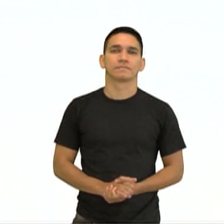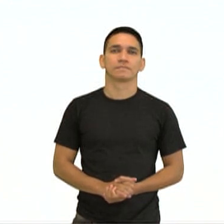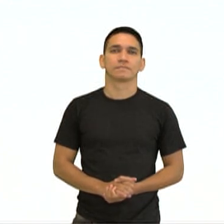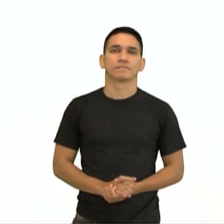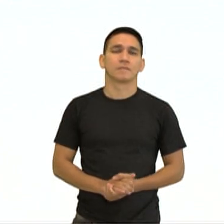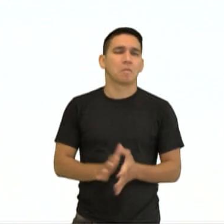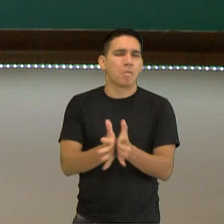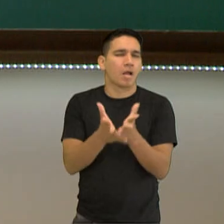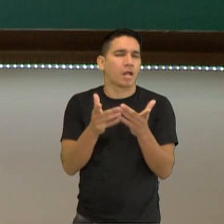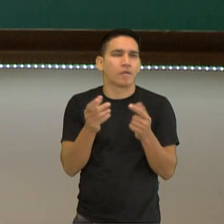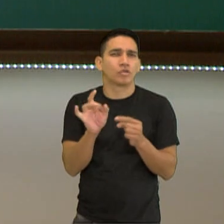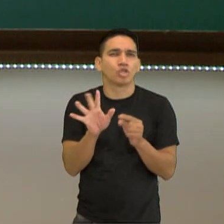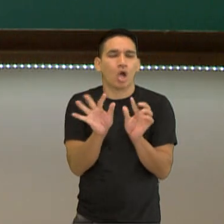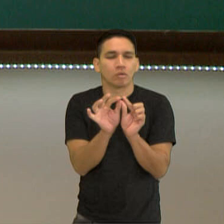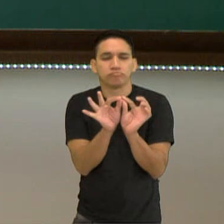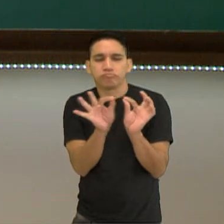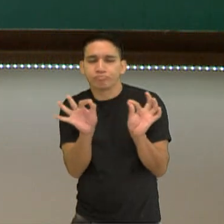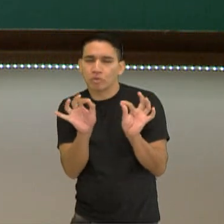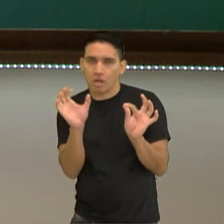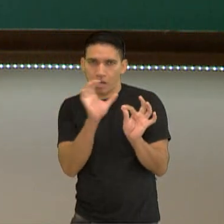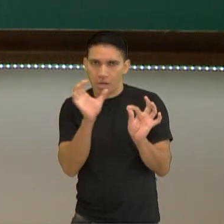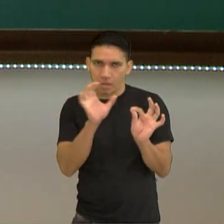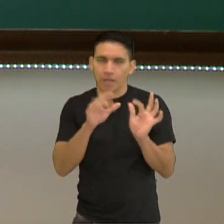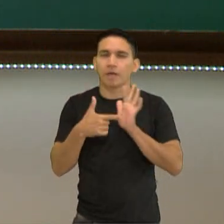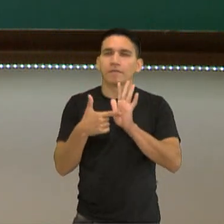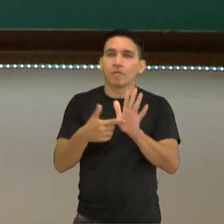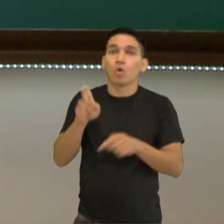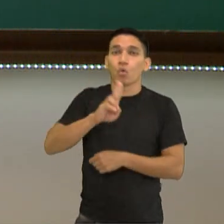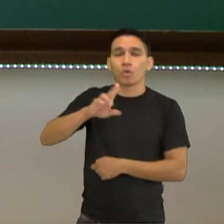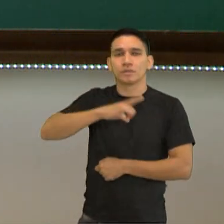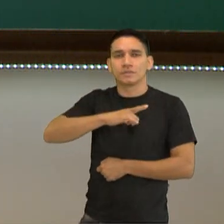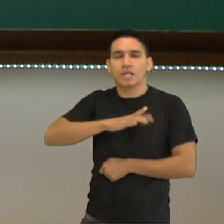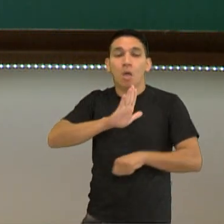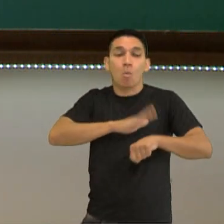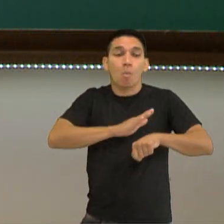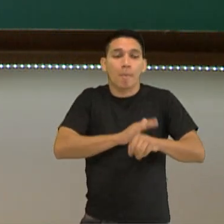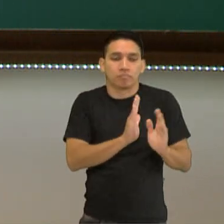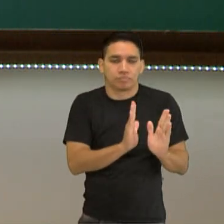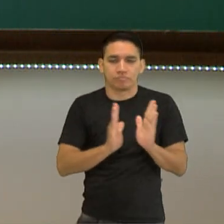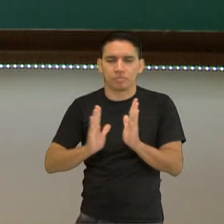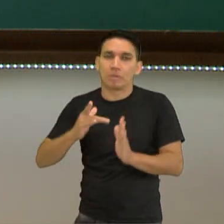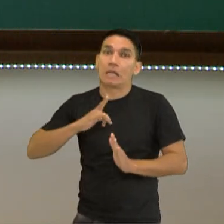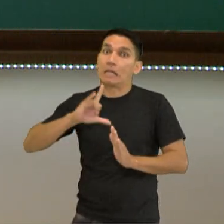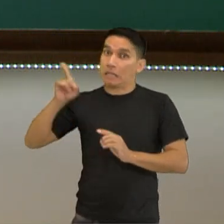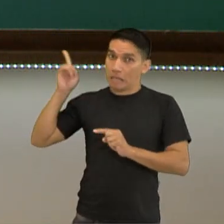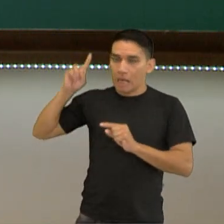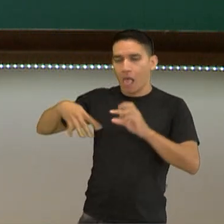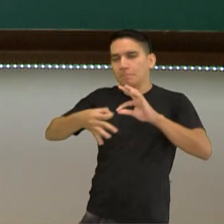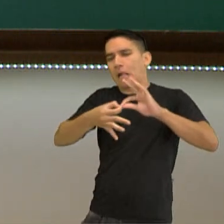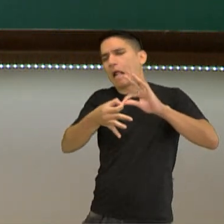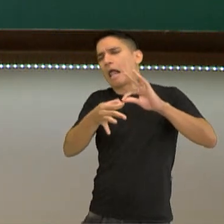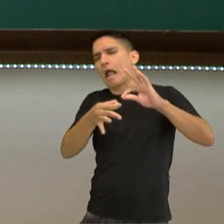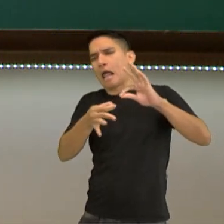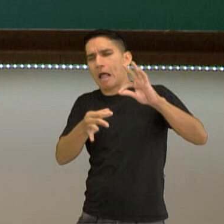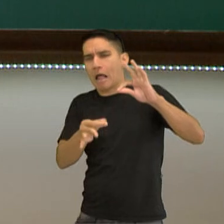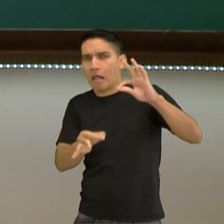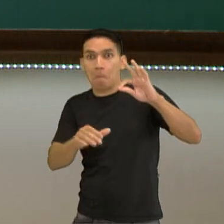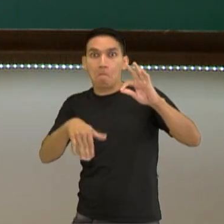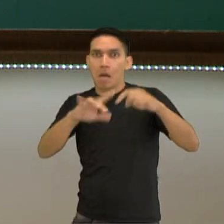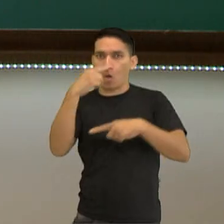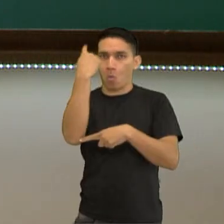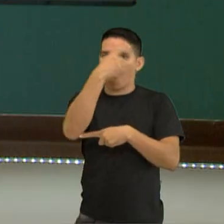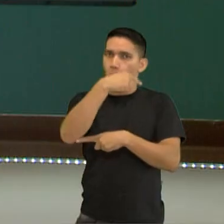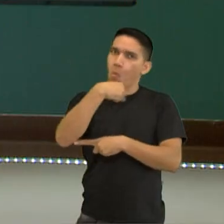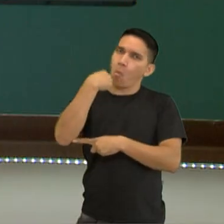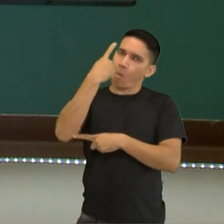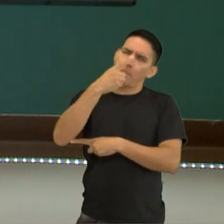Maravilhoso, é um trechinho, né, pessoal? A ópera, como ela falou, tem os atos, tem as áreas, tudo é bem comprida, normalmente de 1 hora para cima, né?